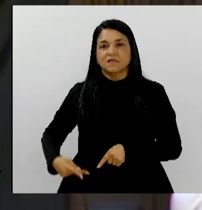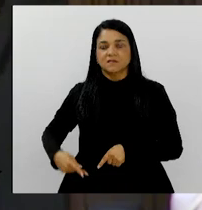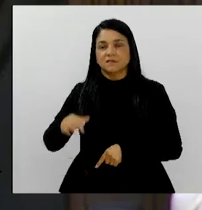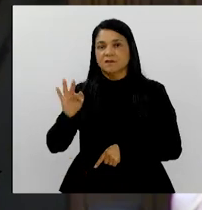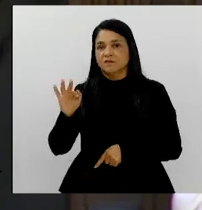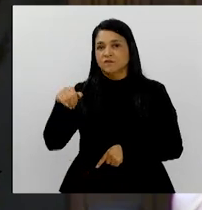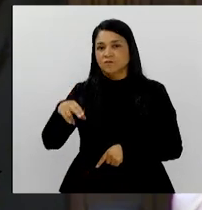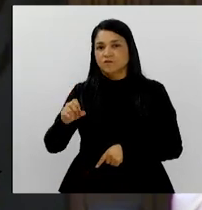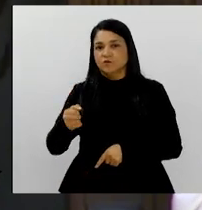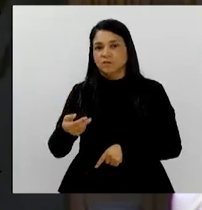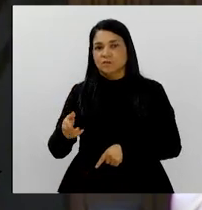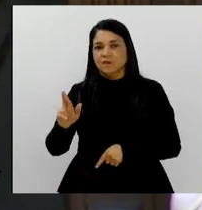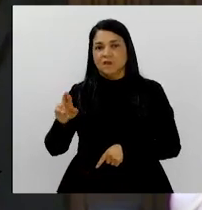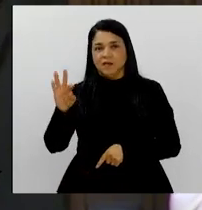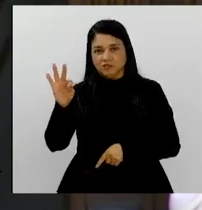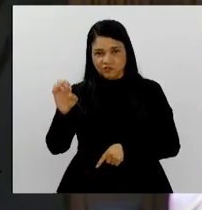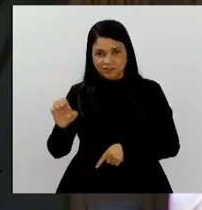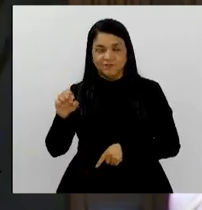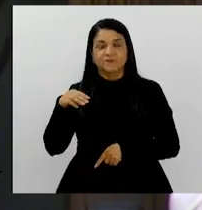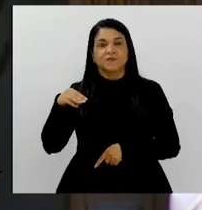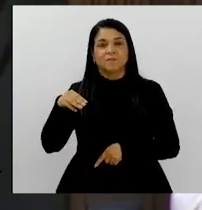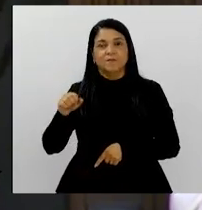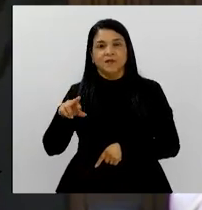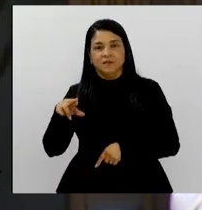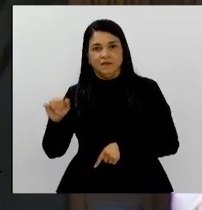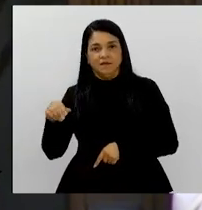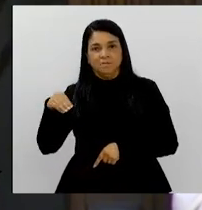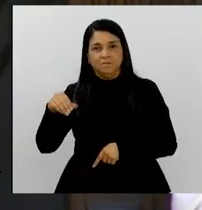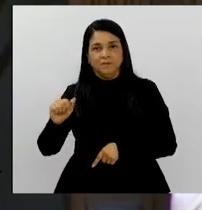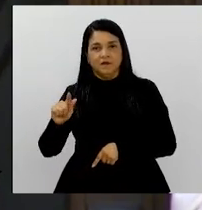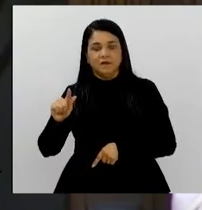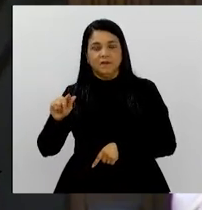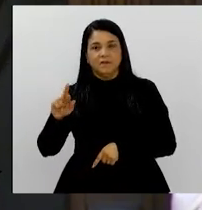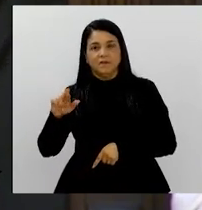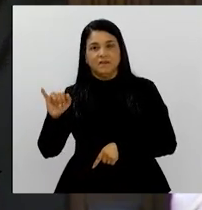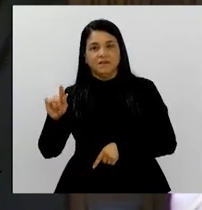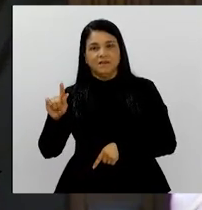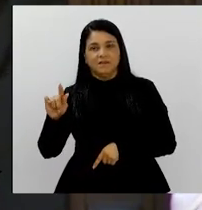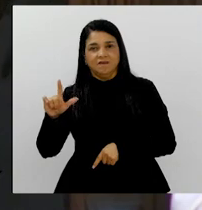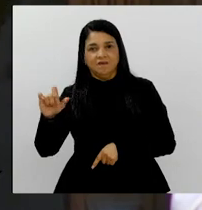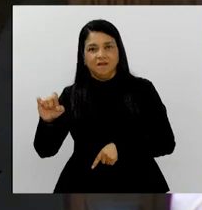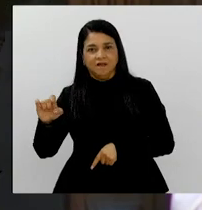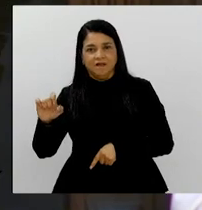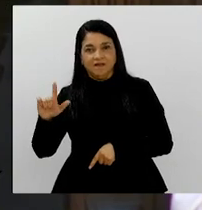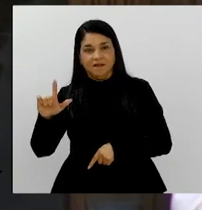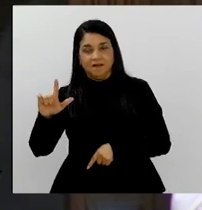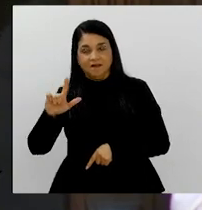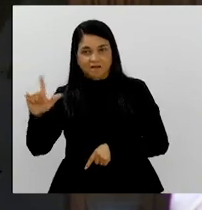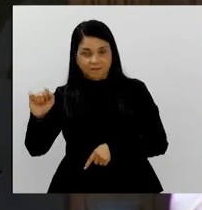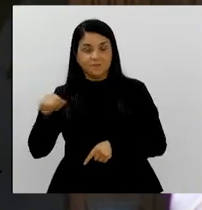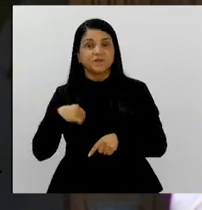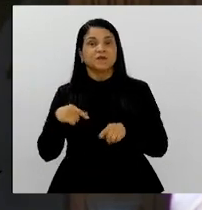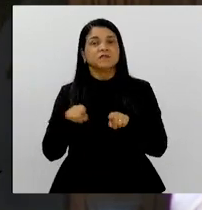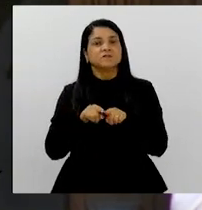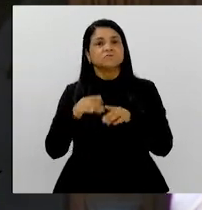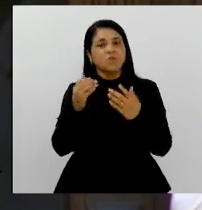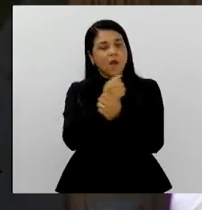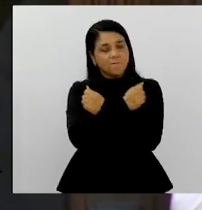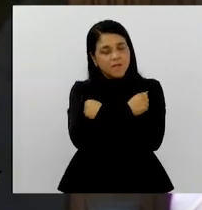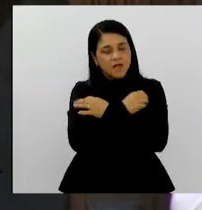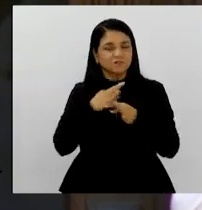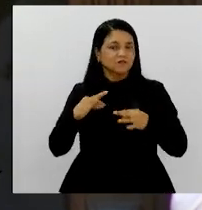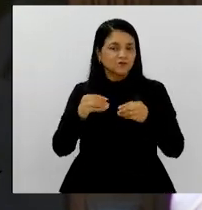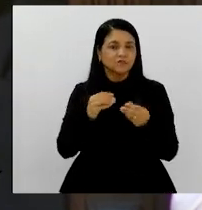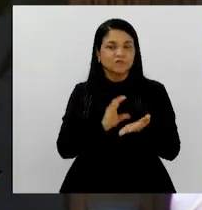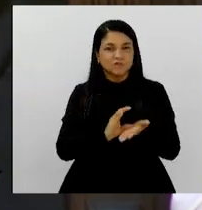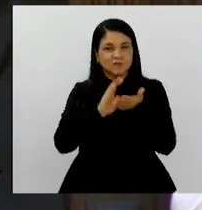Quero trazer aqui um abraço de todo o conselheiro e conselheira do Conselho Estadual de Política Cultural, estou vendo vários aqui